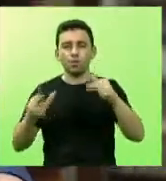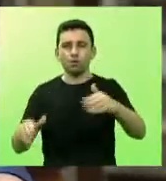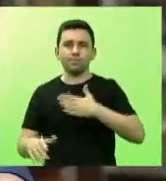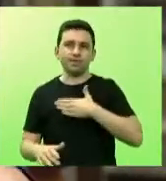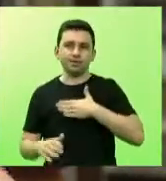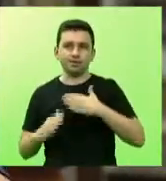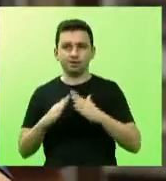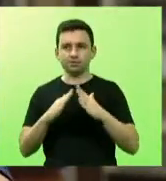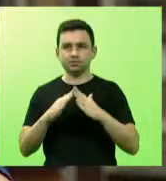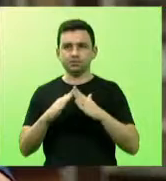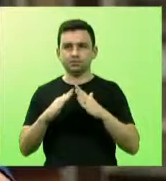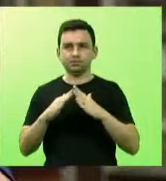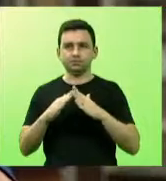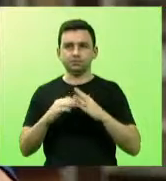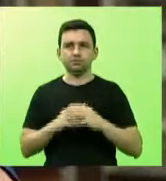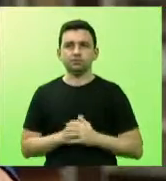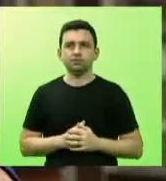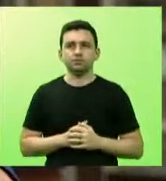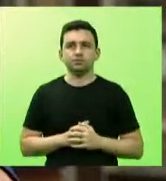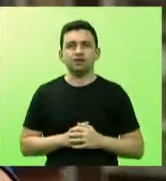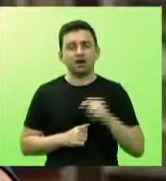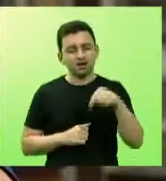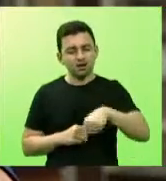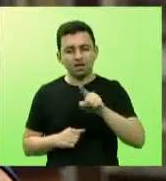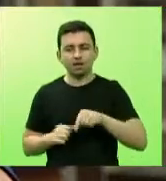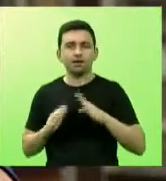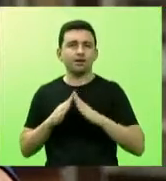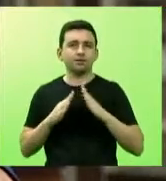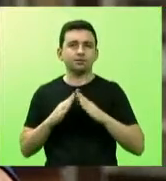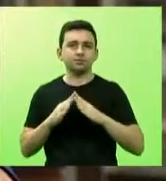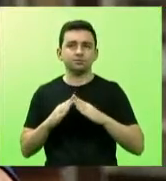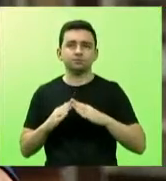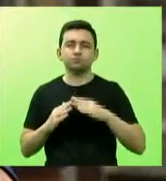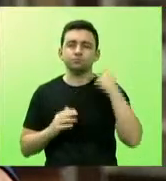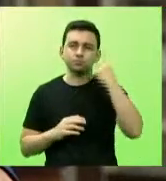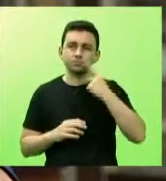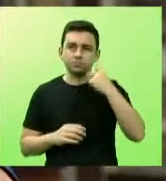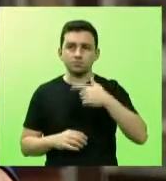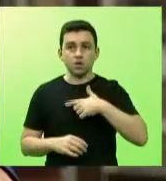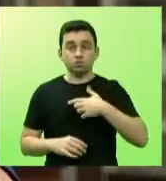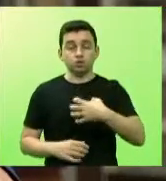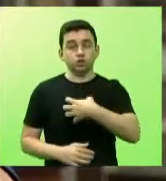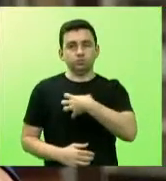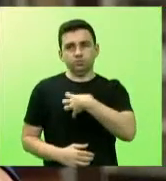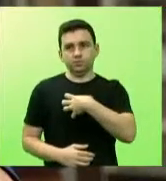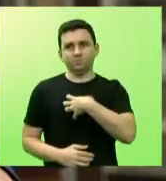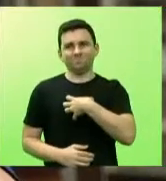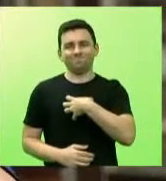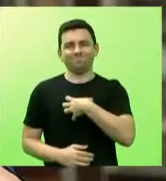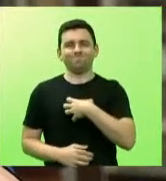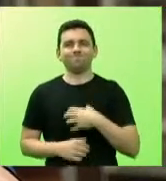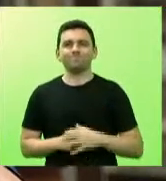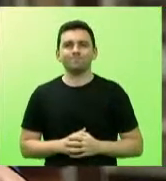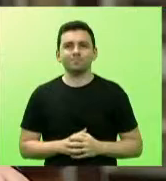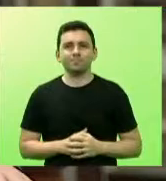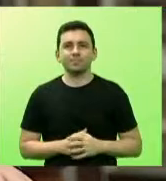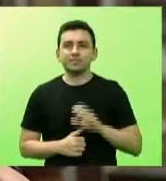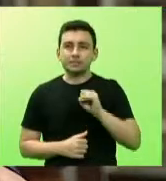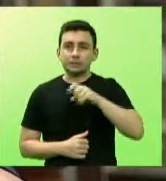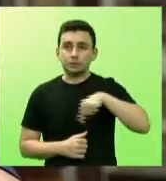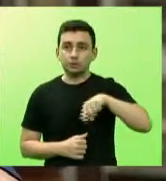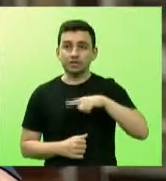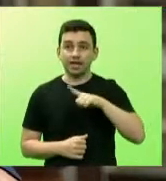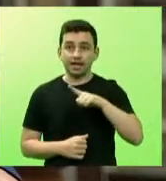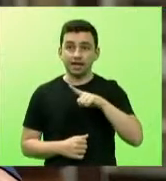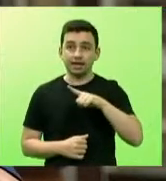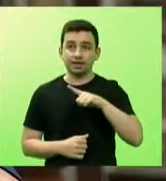casa. E essa é uma casa política, e o meu posicionamento político é esse. Se nós temos